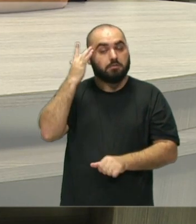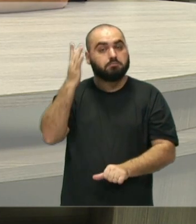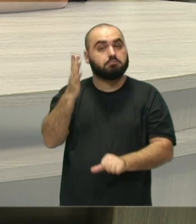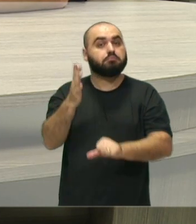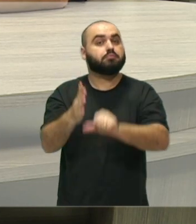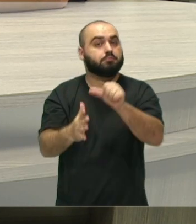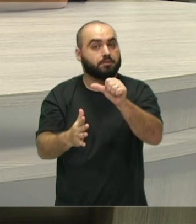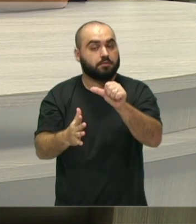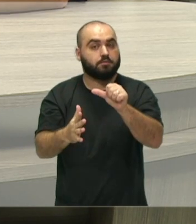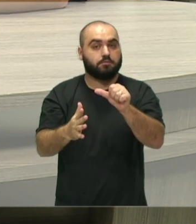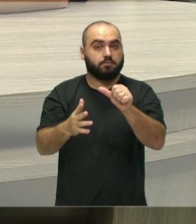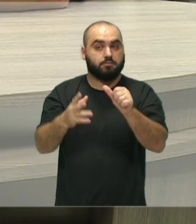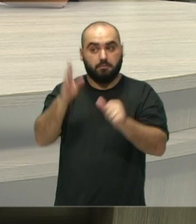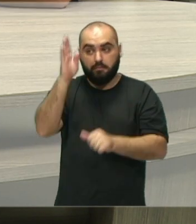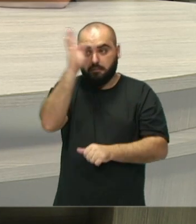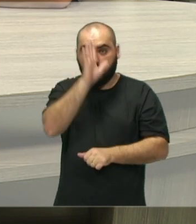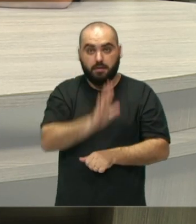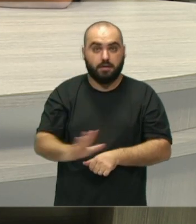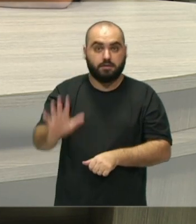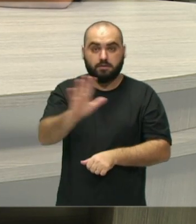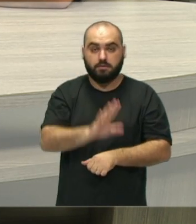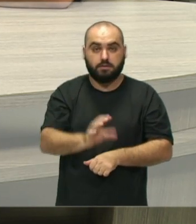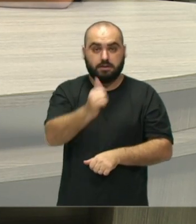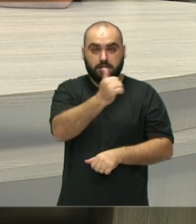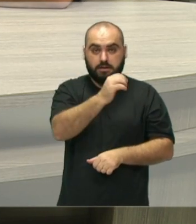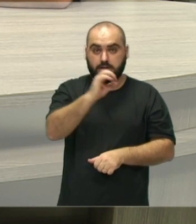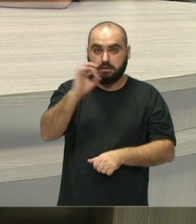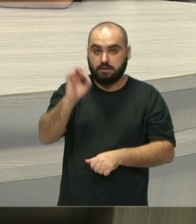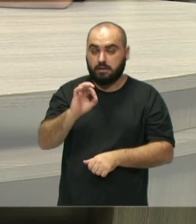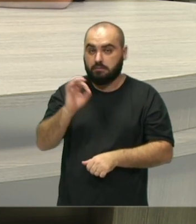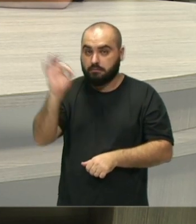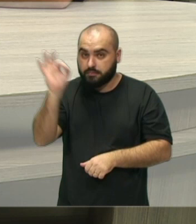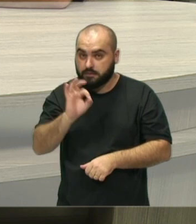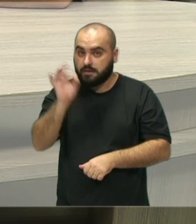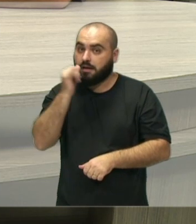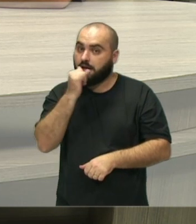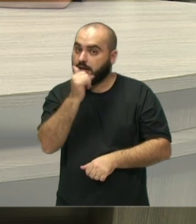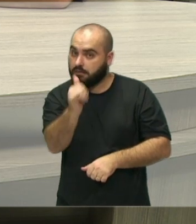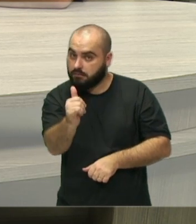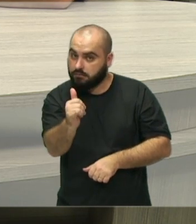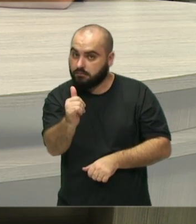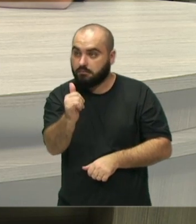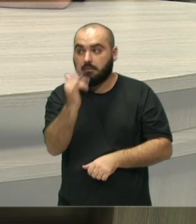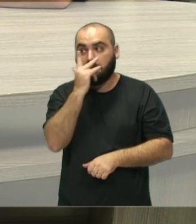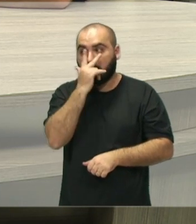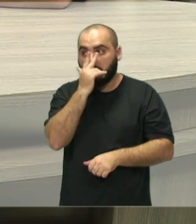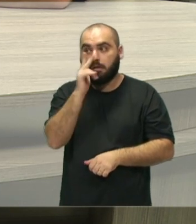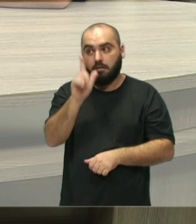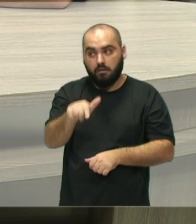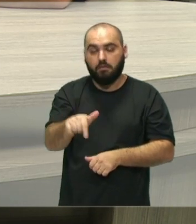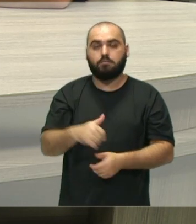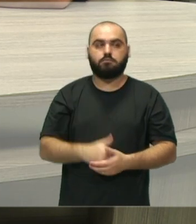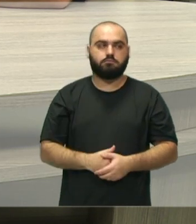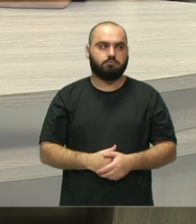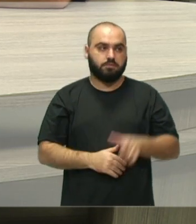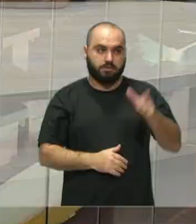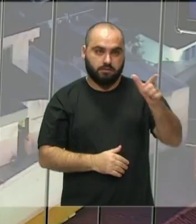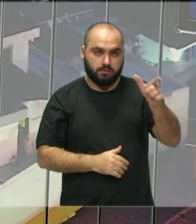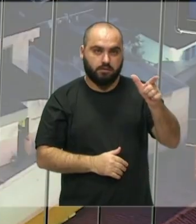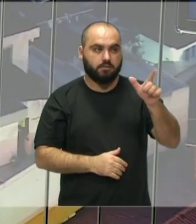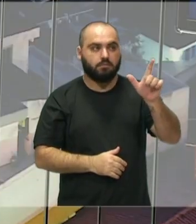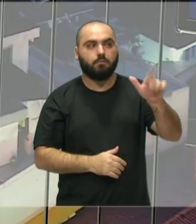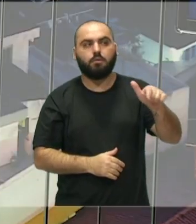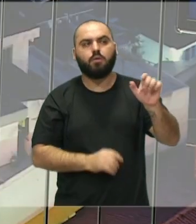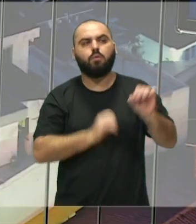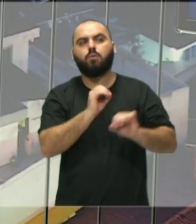transporte coletivo no Brasil 100% com frota elétrica. Nós pretendemos que seja o aqui da nossa região. E essa integração se